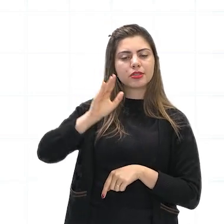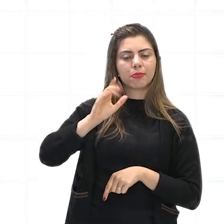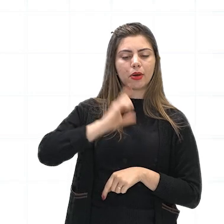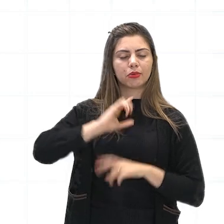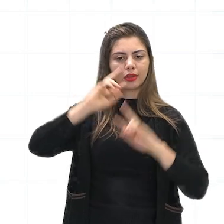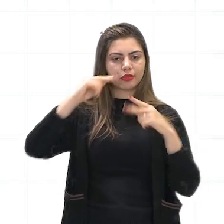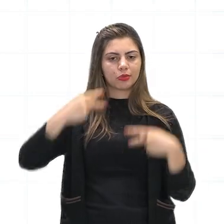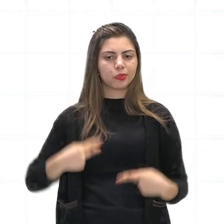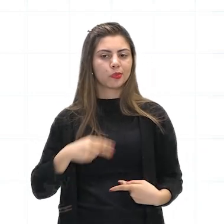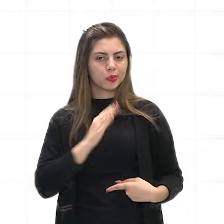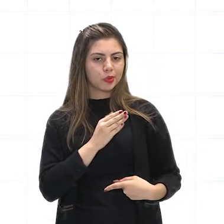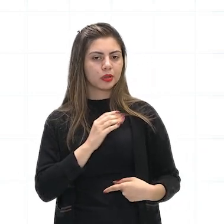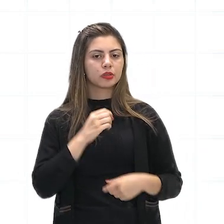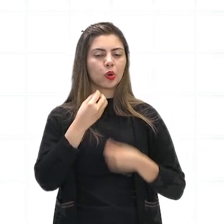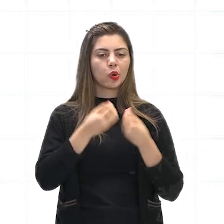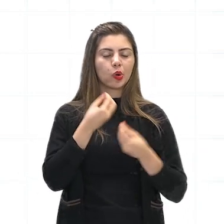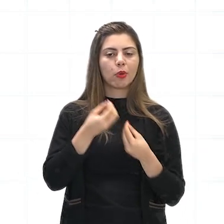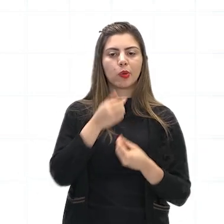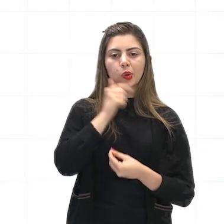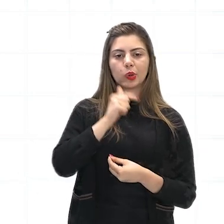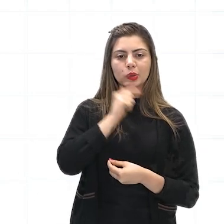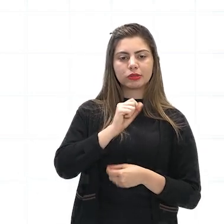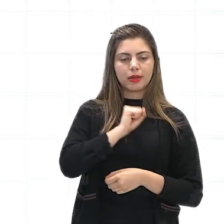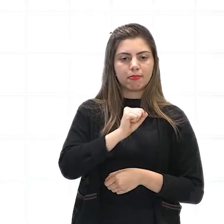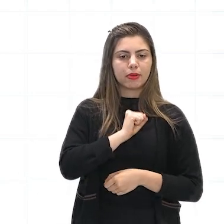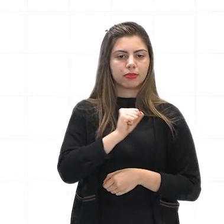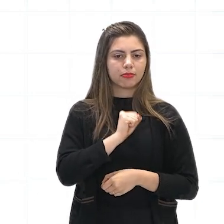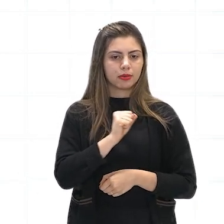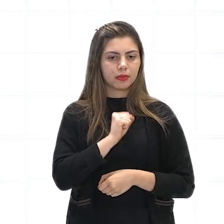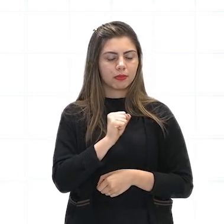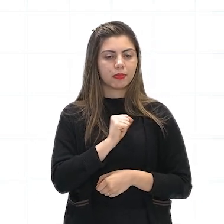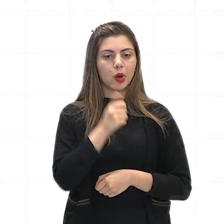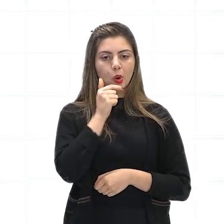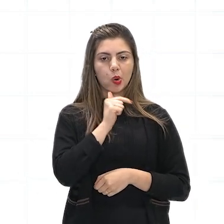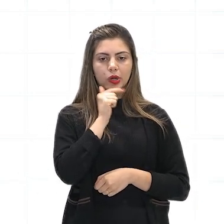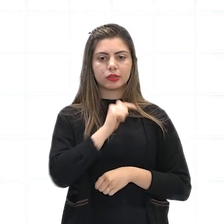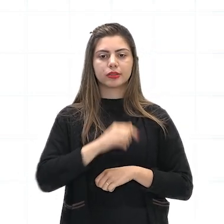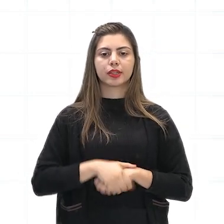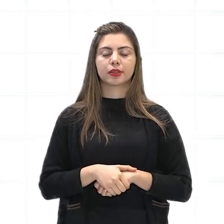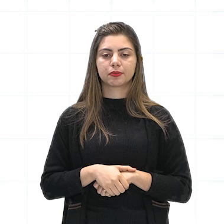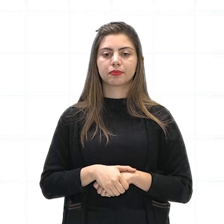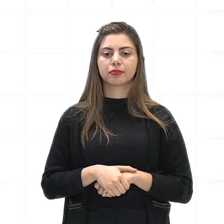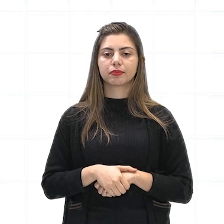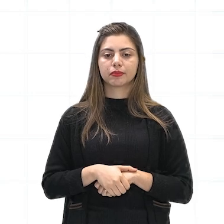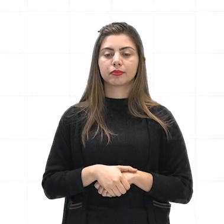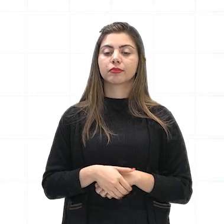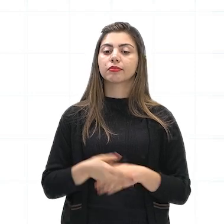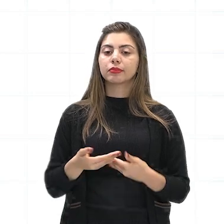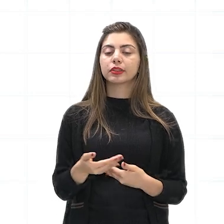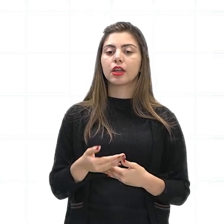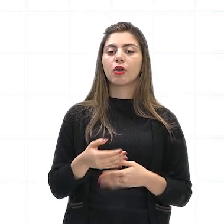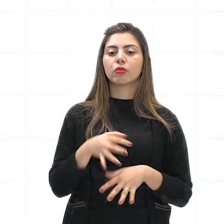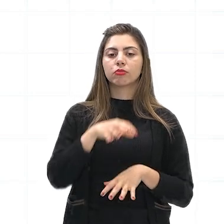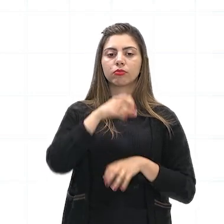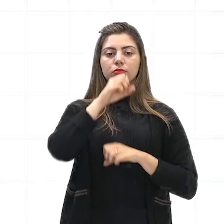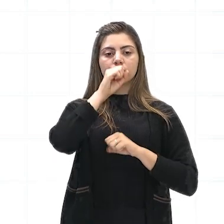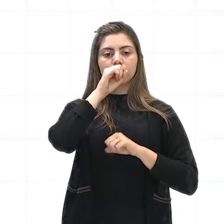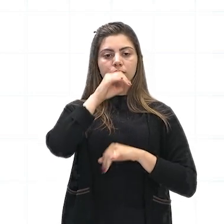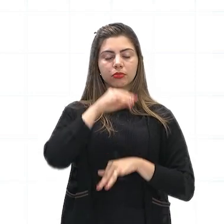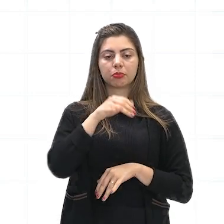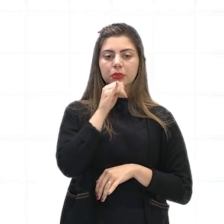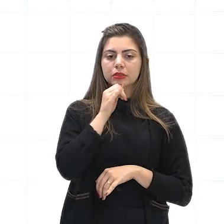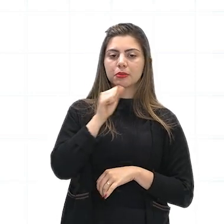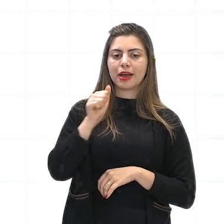corpo humano, em pleno e perfeito funcionamento. Enfermidades respiratórias